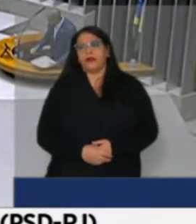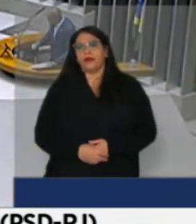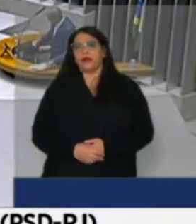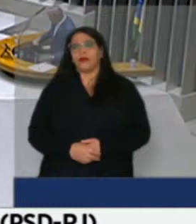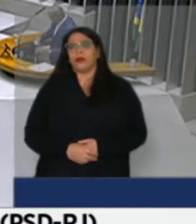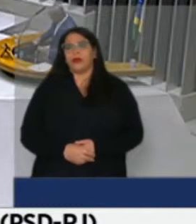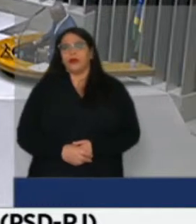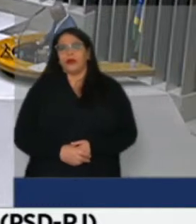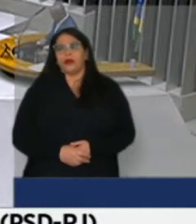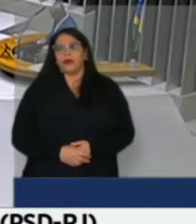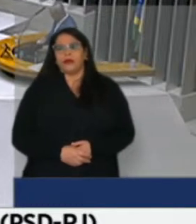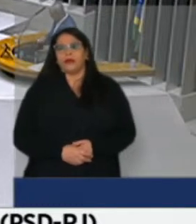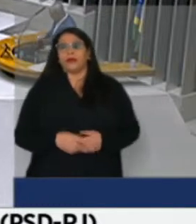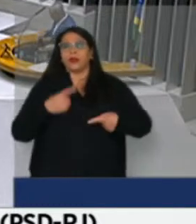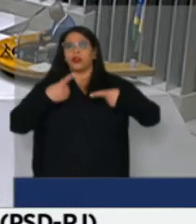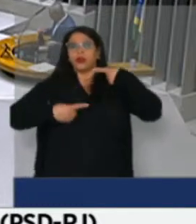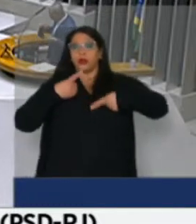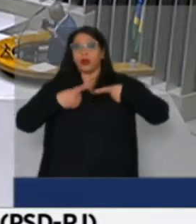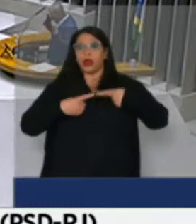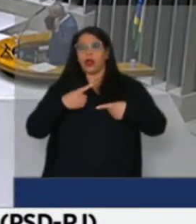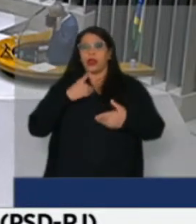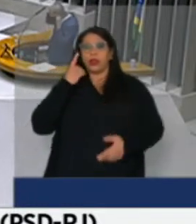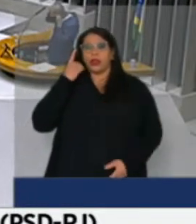Para discutir, deputado Gilson Marques.